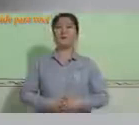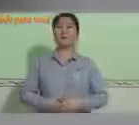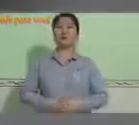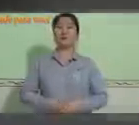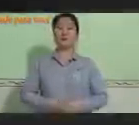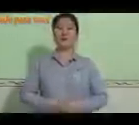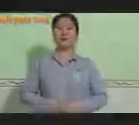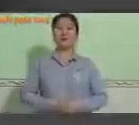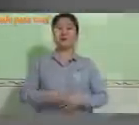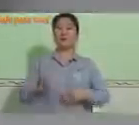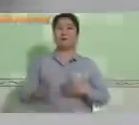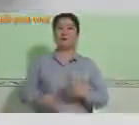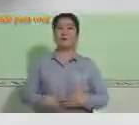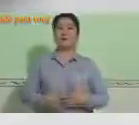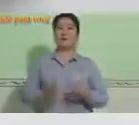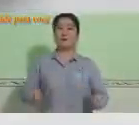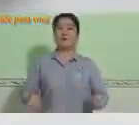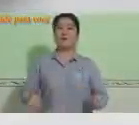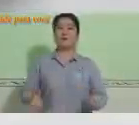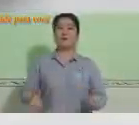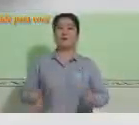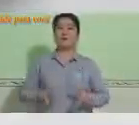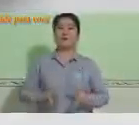OPROMOVE a manutenção do aleitamento.